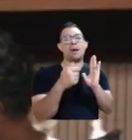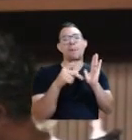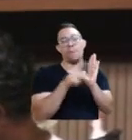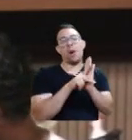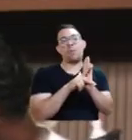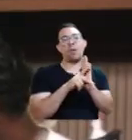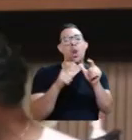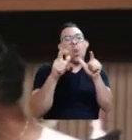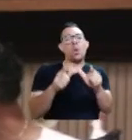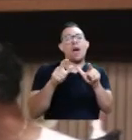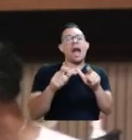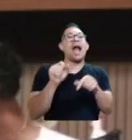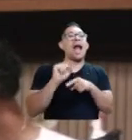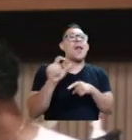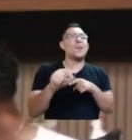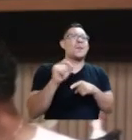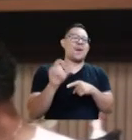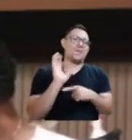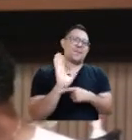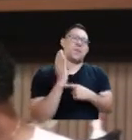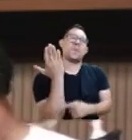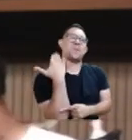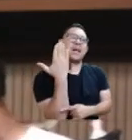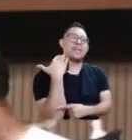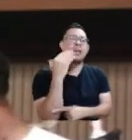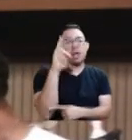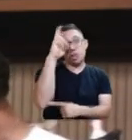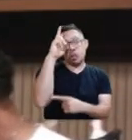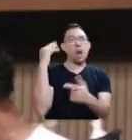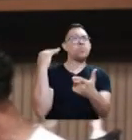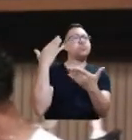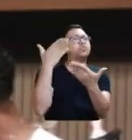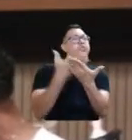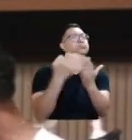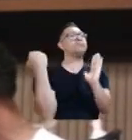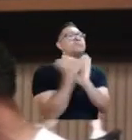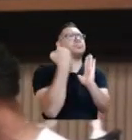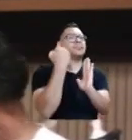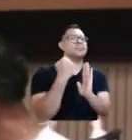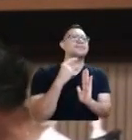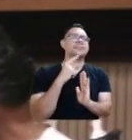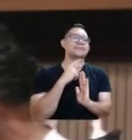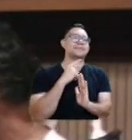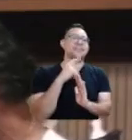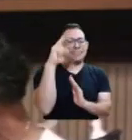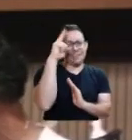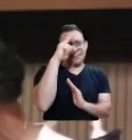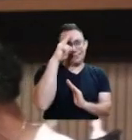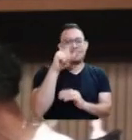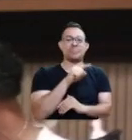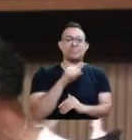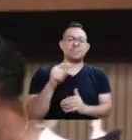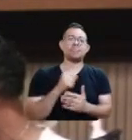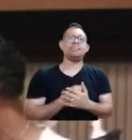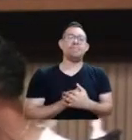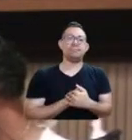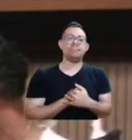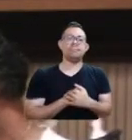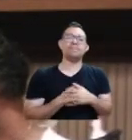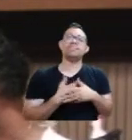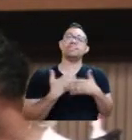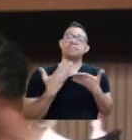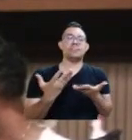vai ficar a locadora também lá, né, na Unesp, até para relacionar a história da locadora, que tem relação com a história da Unesp, né? A